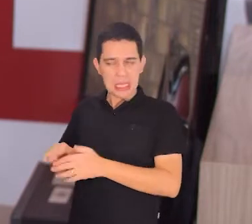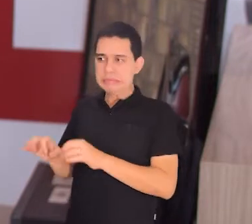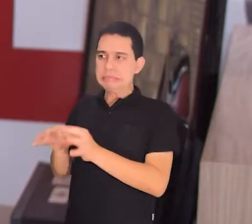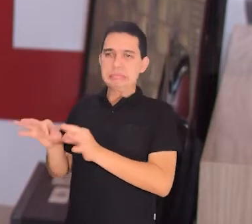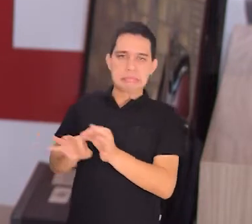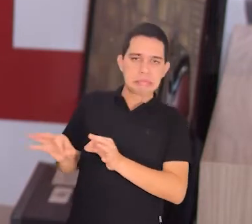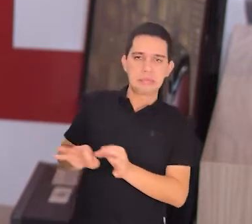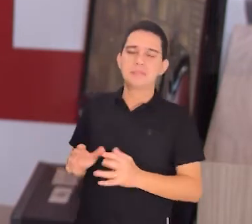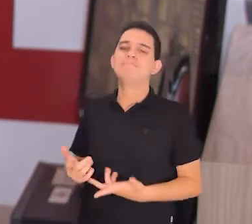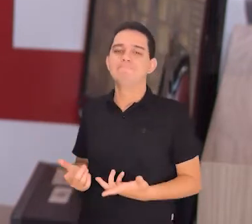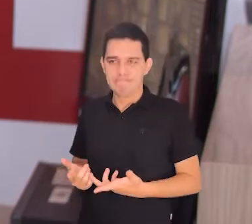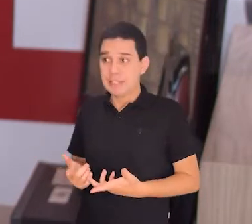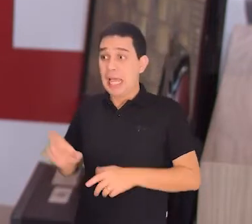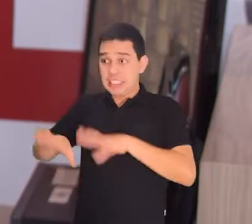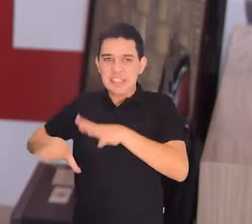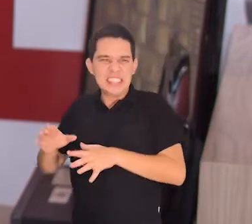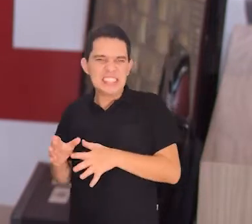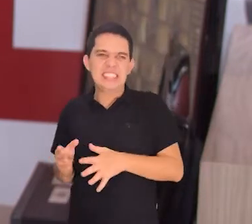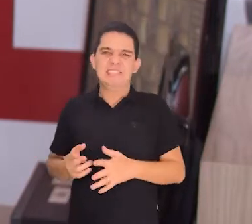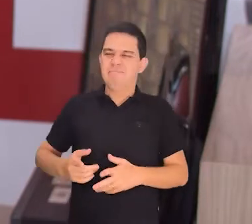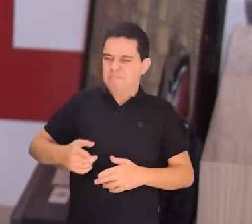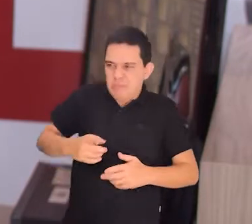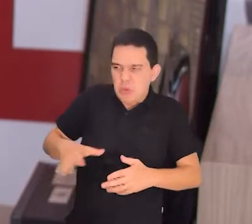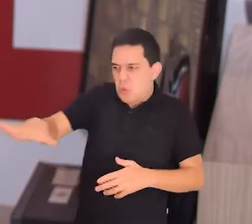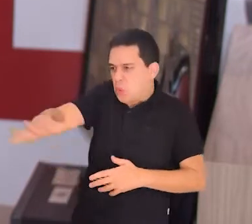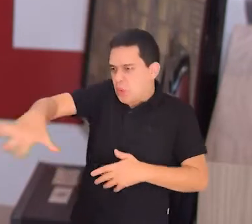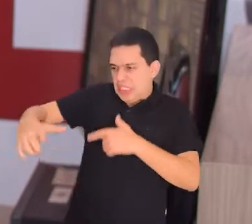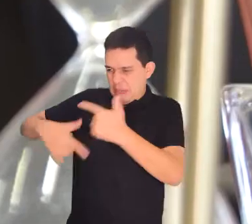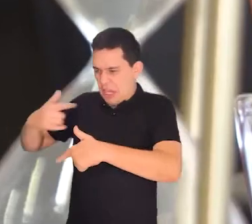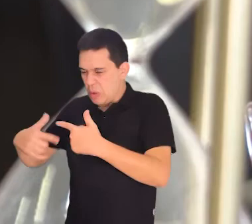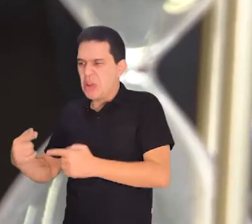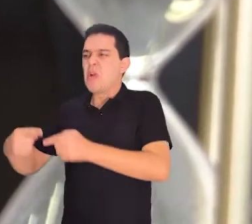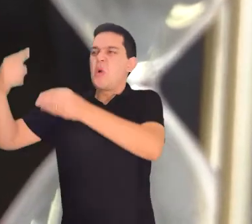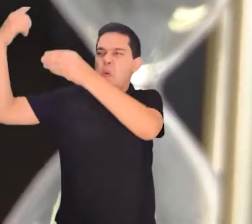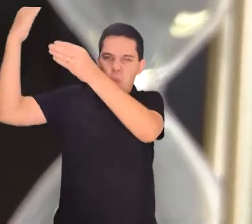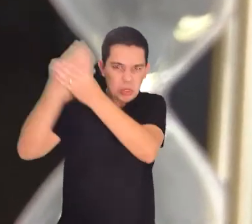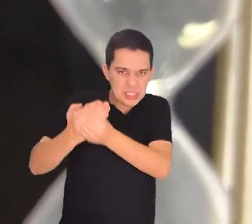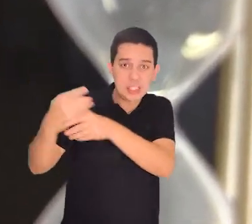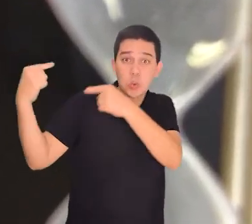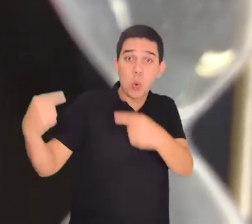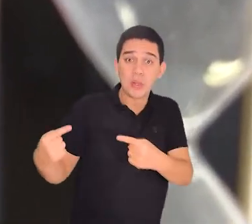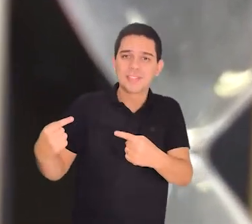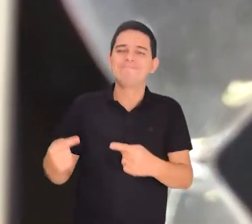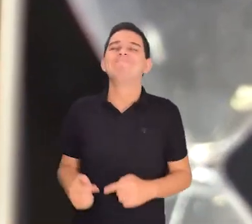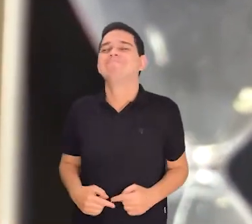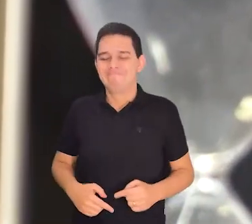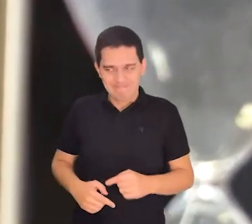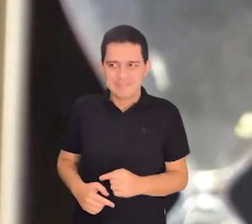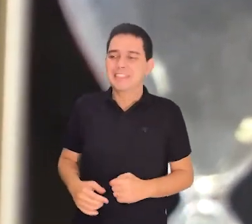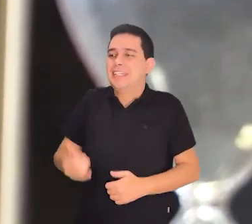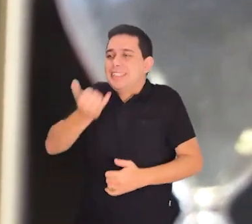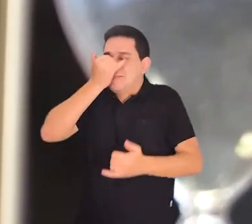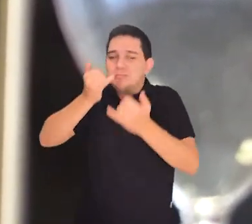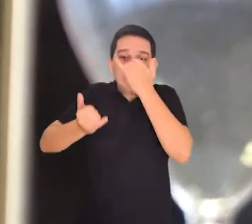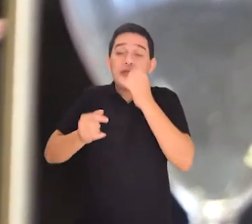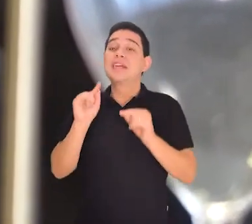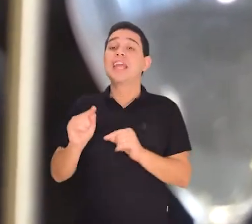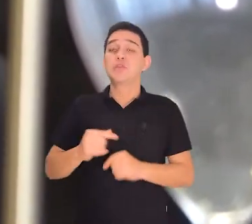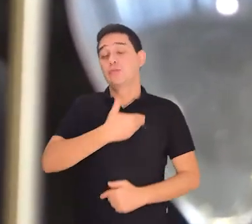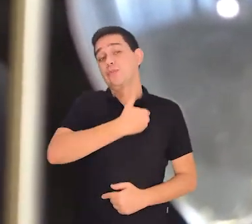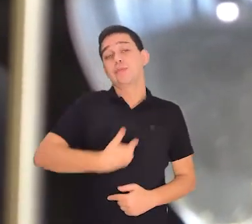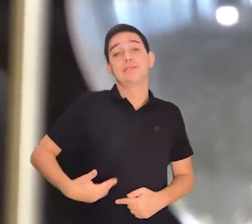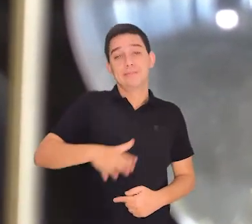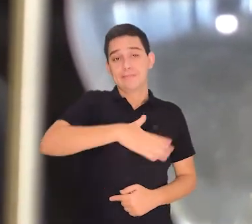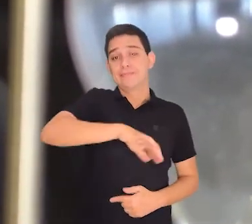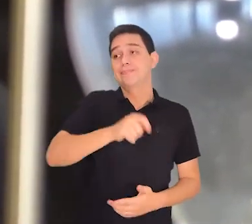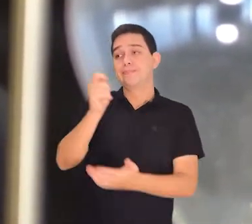acaba arcando com os prejuízos é o próprio Estado. O Ministério Público do Trabalho alerta ainda que esta prática prejudica até